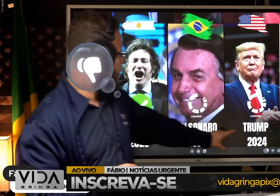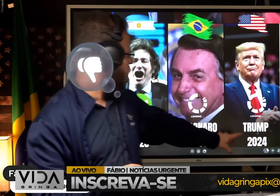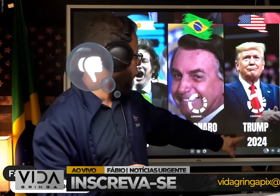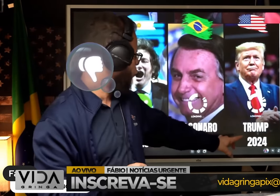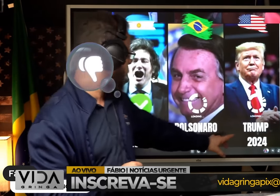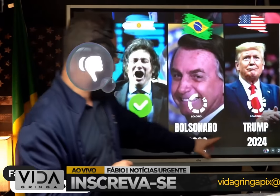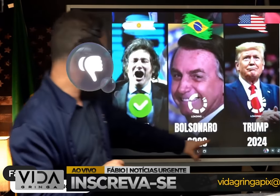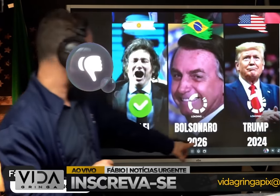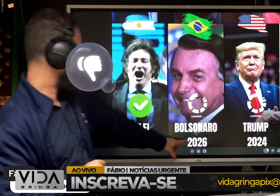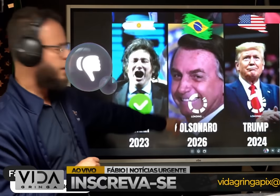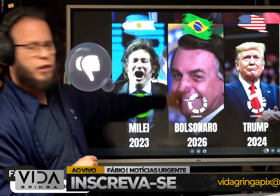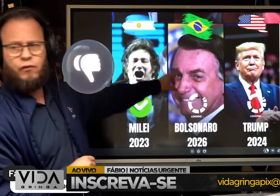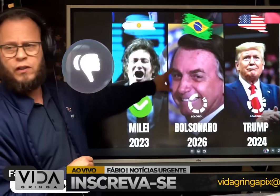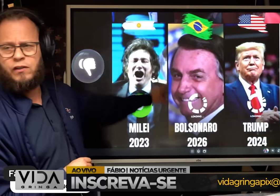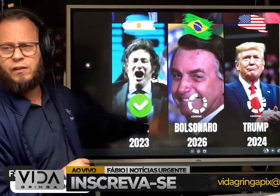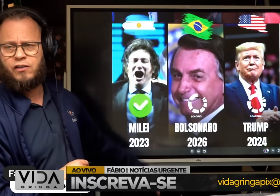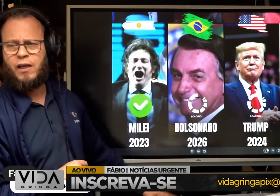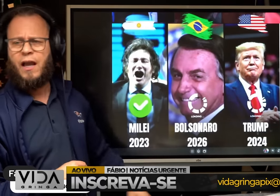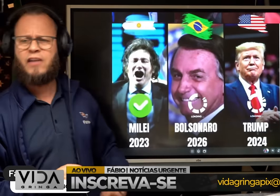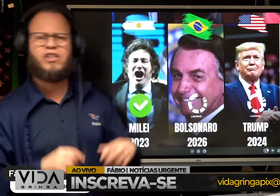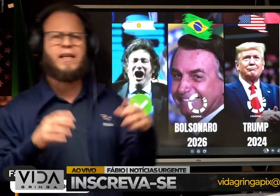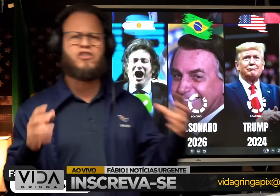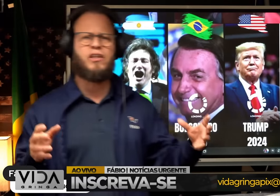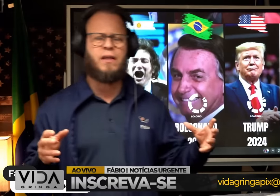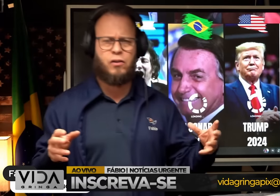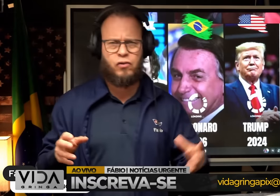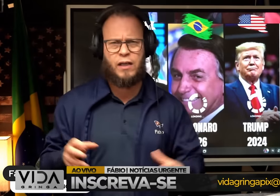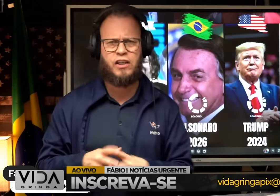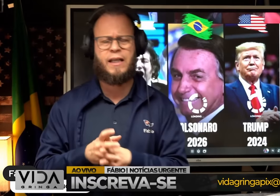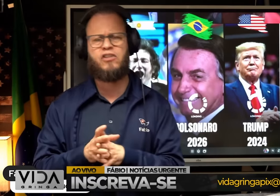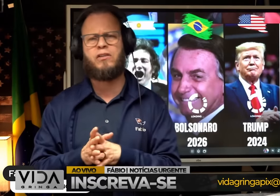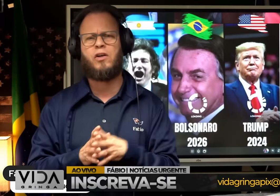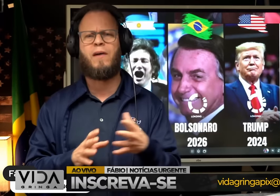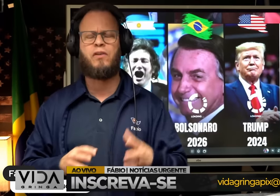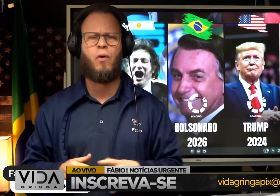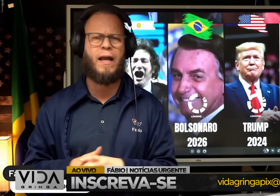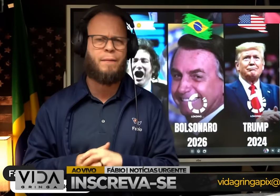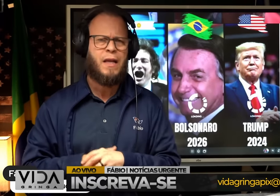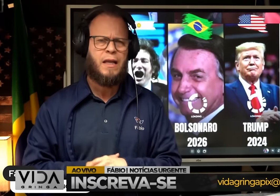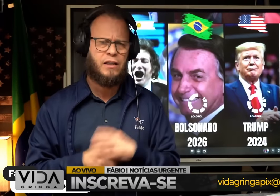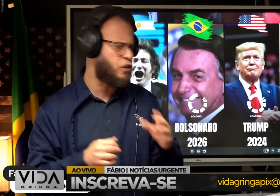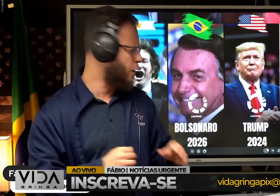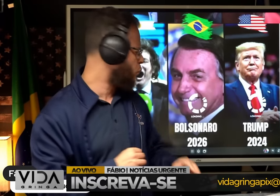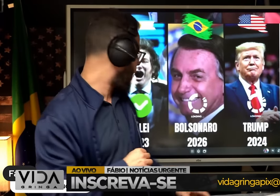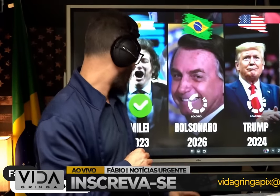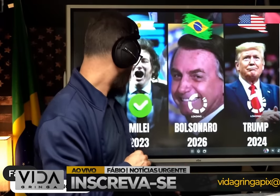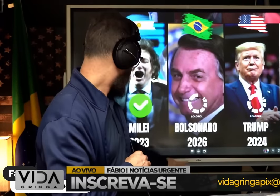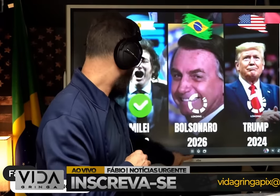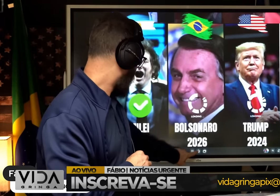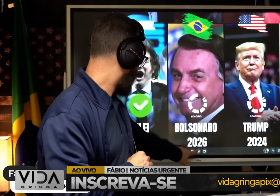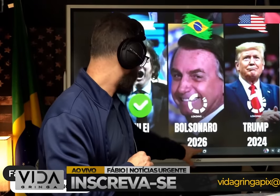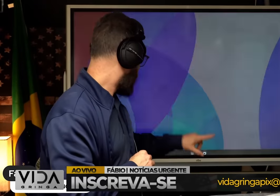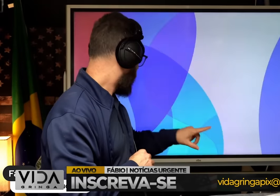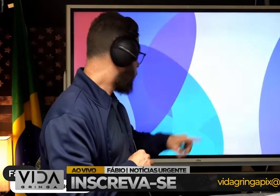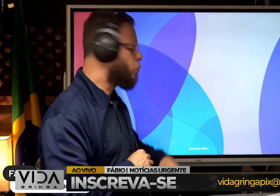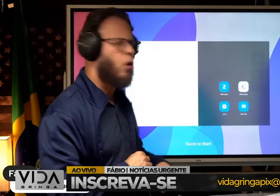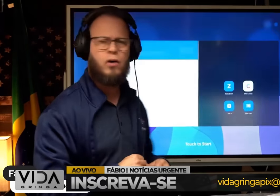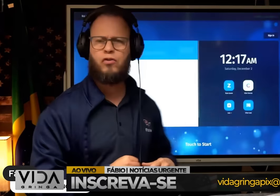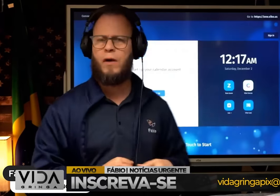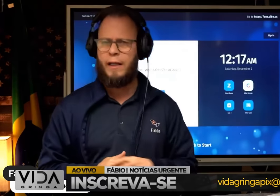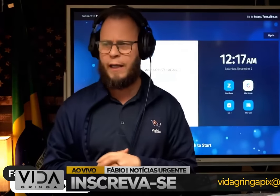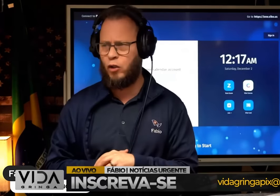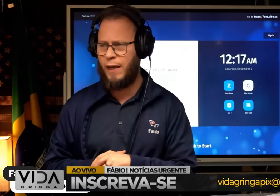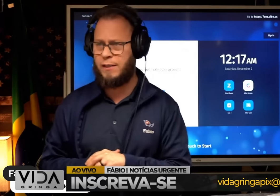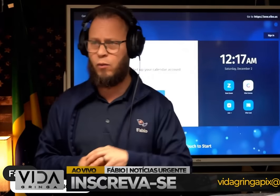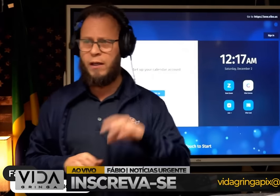23, 24 e 26. A gente acredita nisso, né? A gente acredita numa vitória e a gente vai lutar para isso no